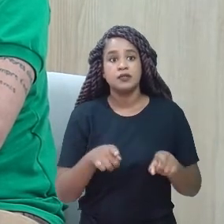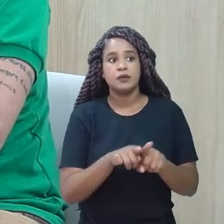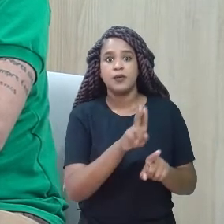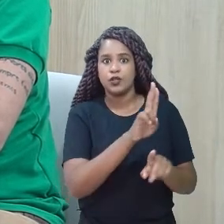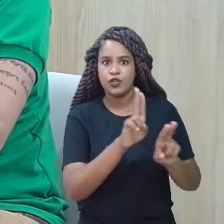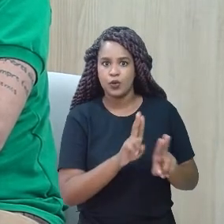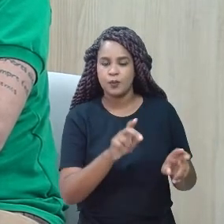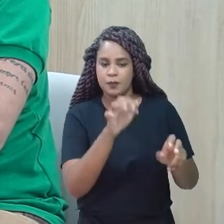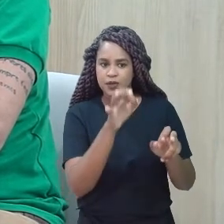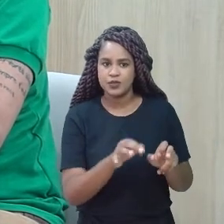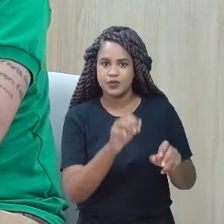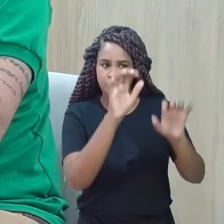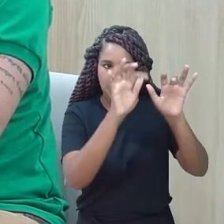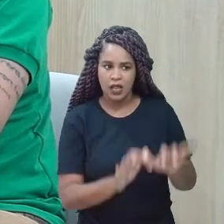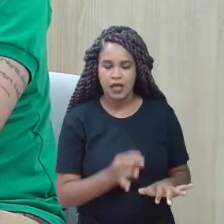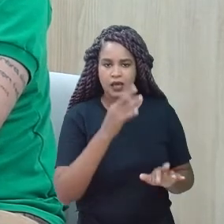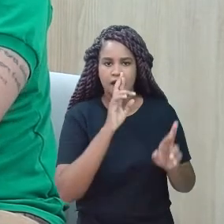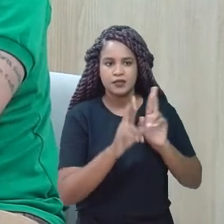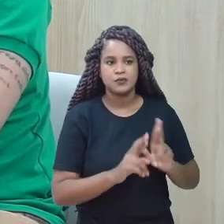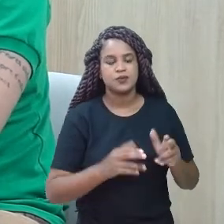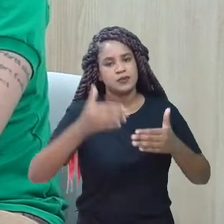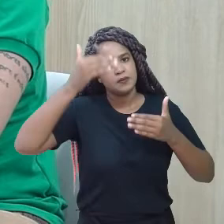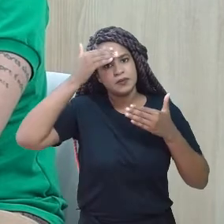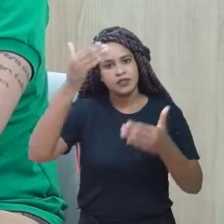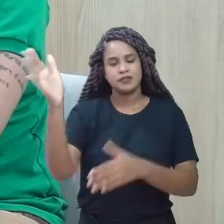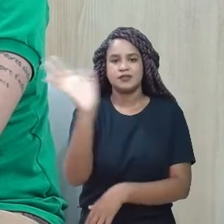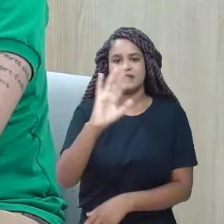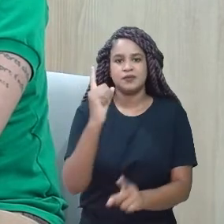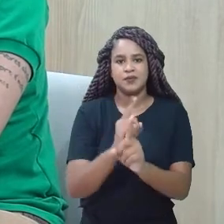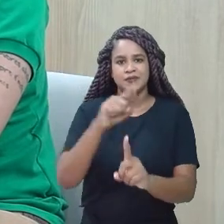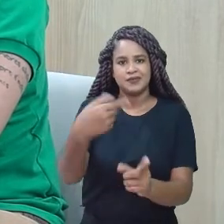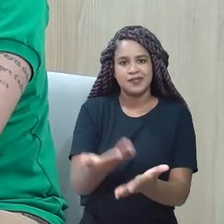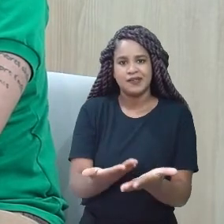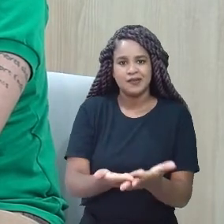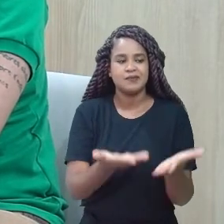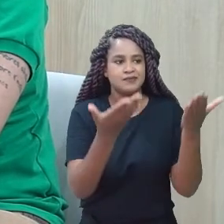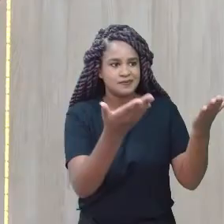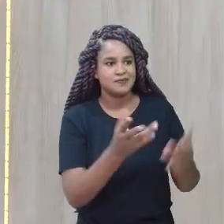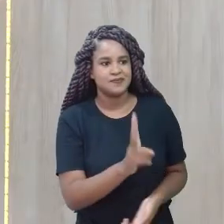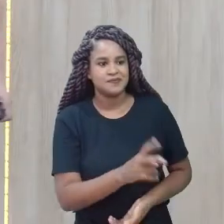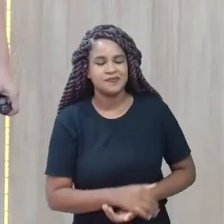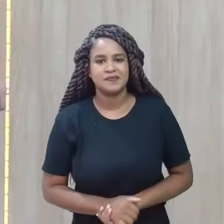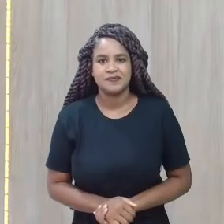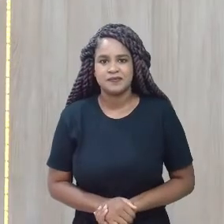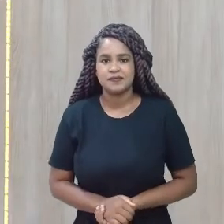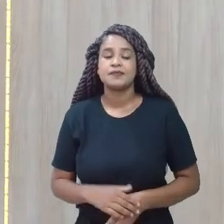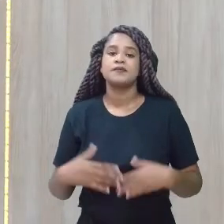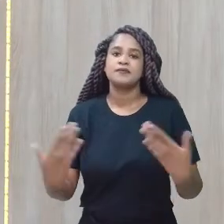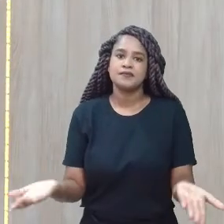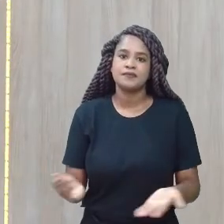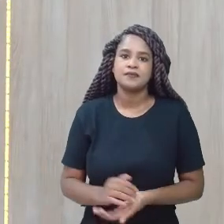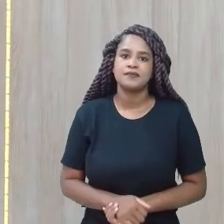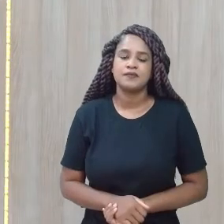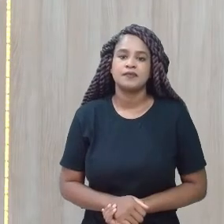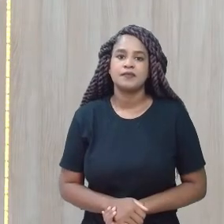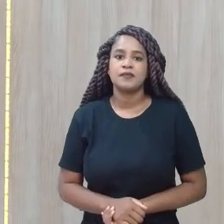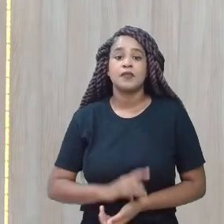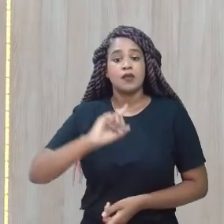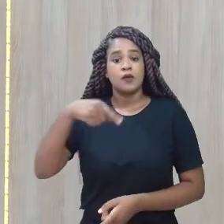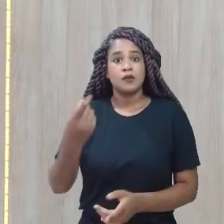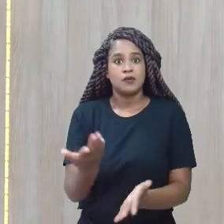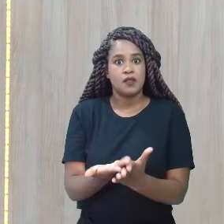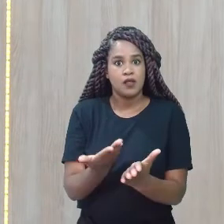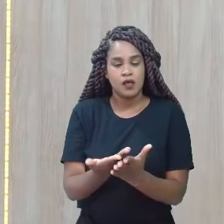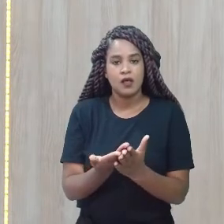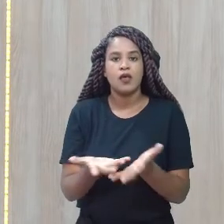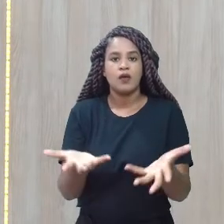as respostas aqui, tá certo? Muito obrigado. Tchau, tchau e até a próxima. Vai lá, Briane. É isso, gente. Para a próxima aula, eu quero